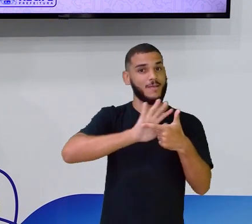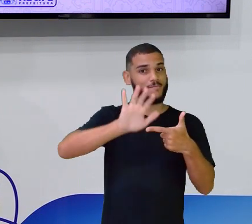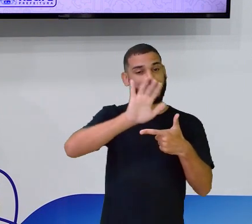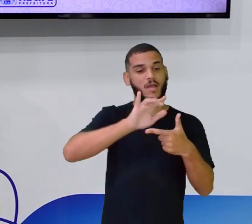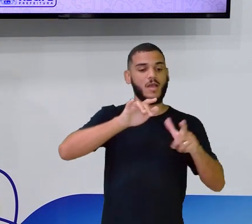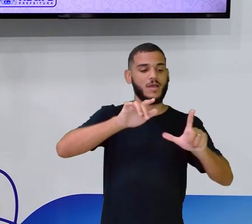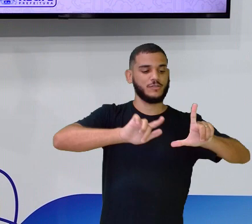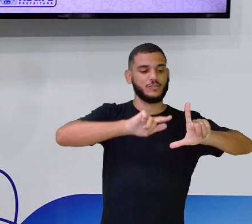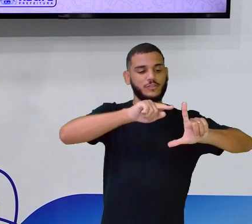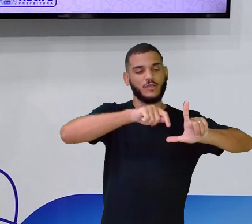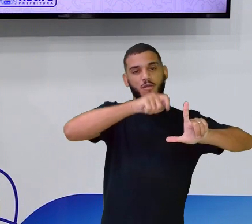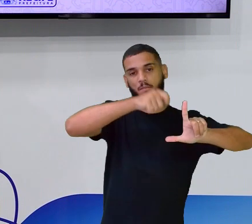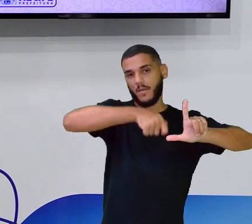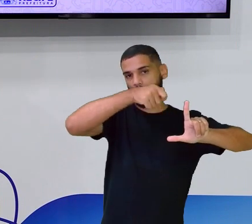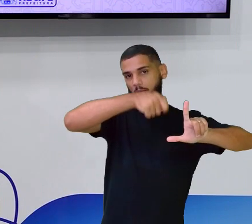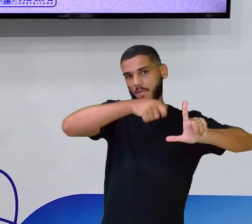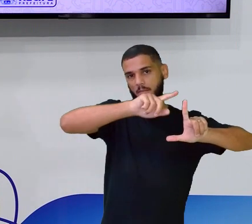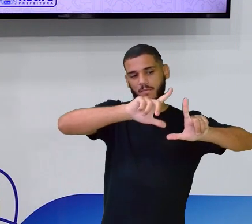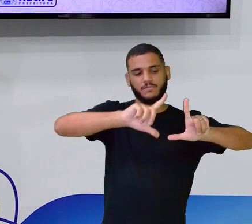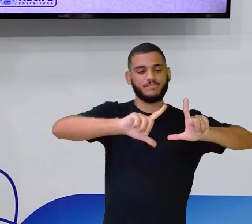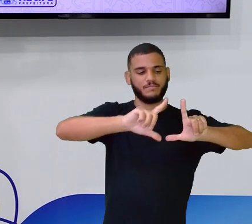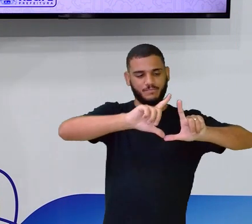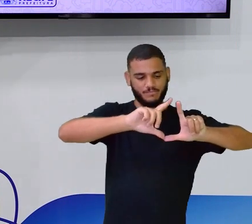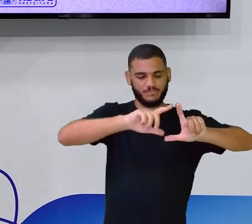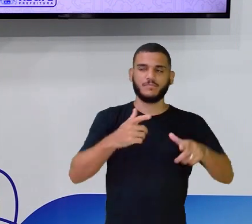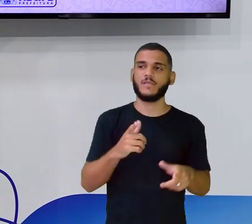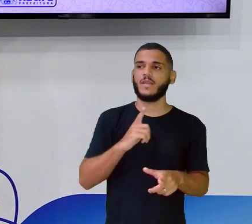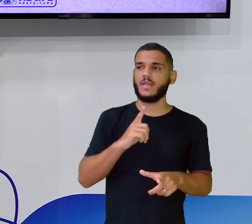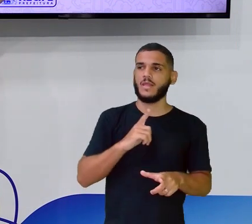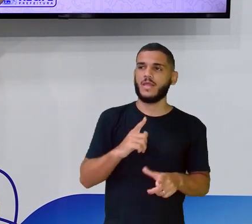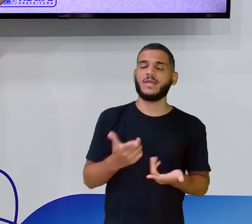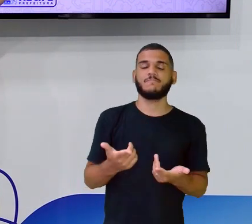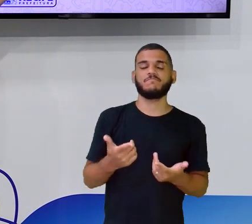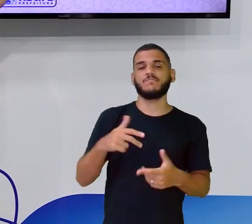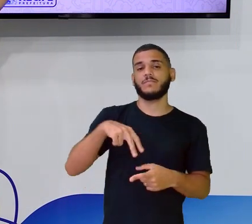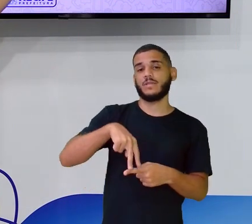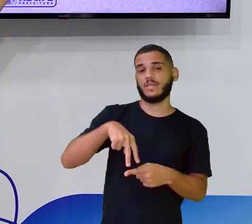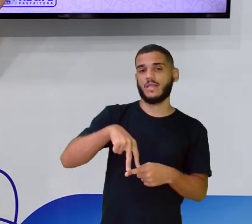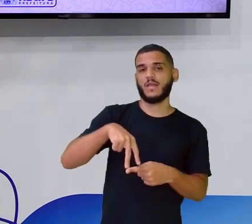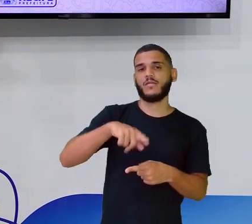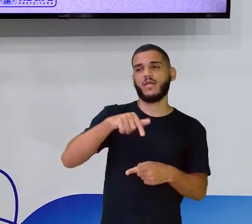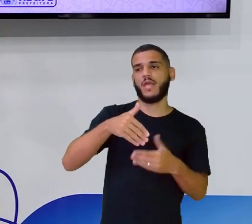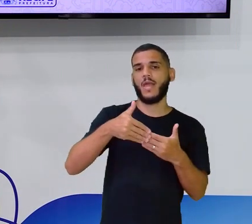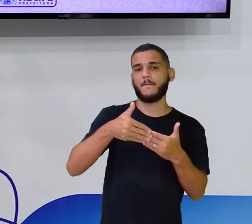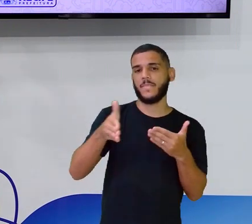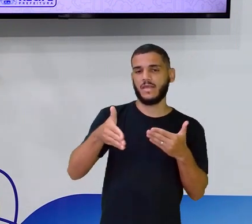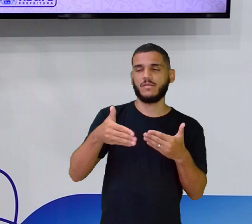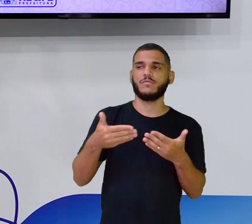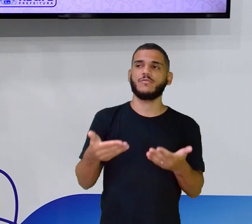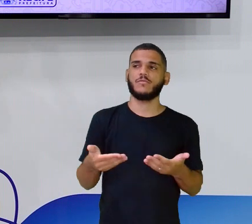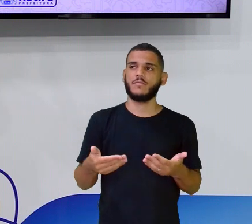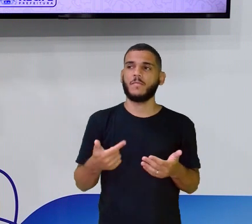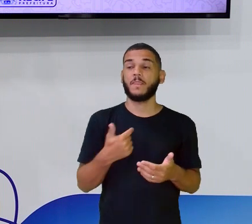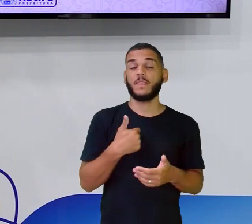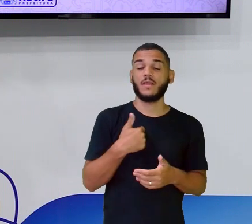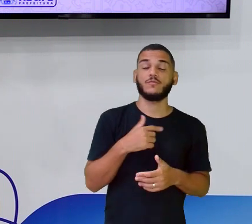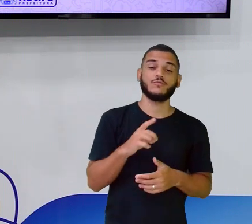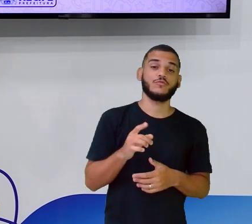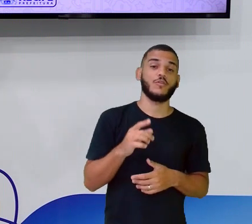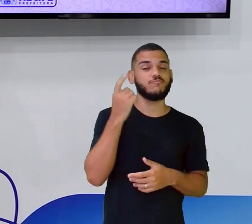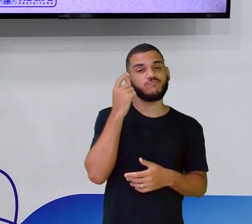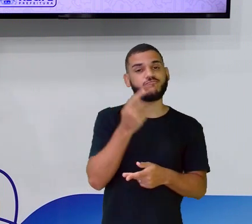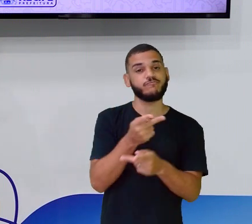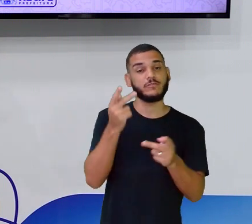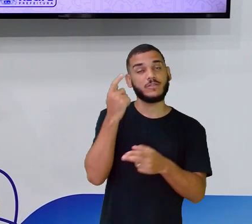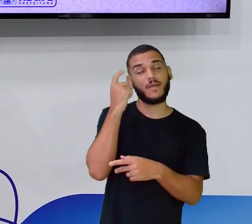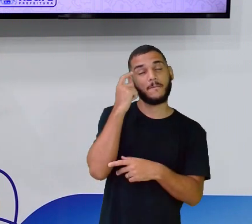quê, professora? Existem triângulos que são abertos, como provavelmente esse é aqui. Eu só quero que você